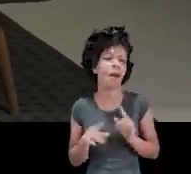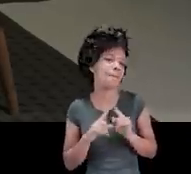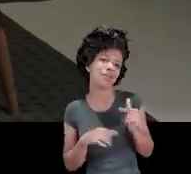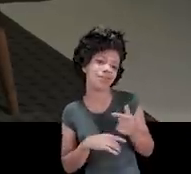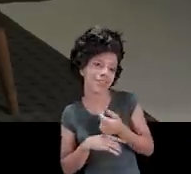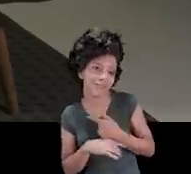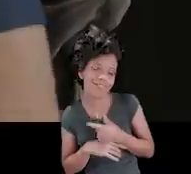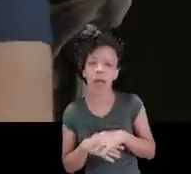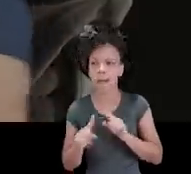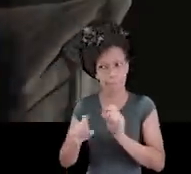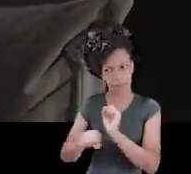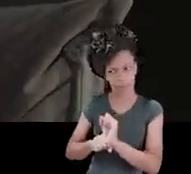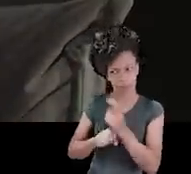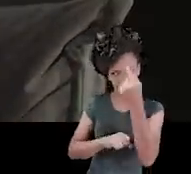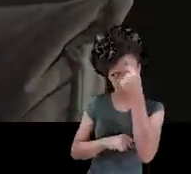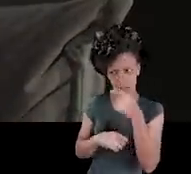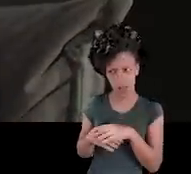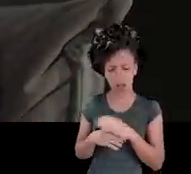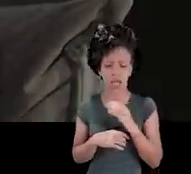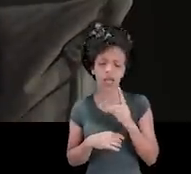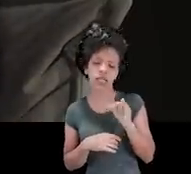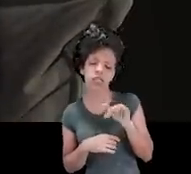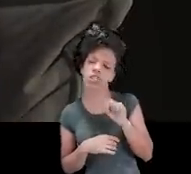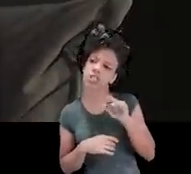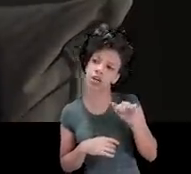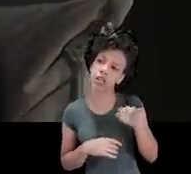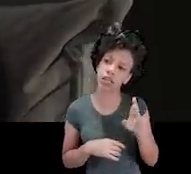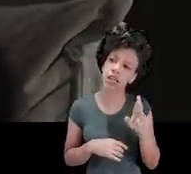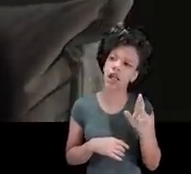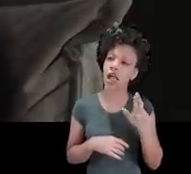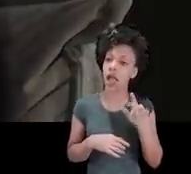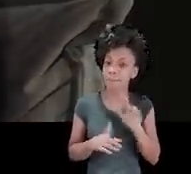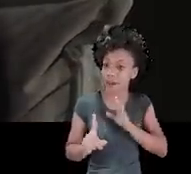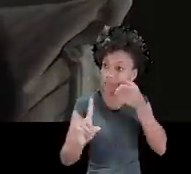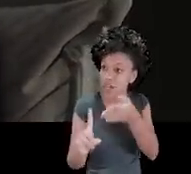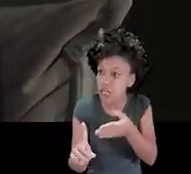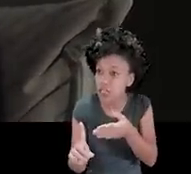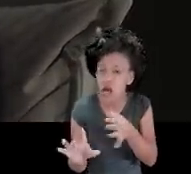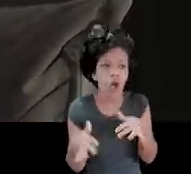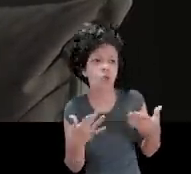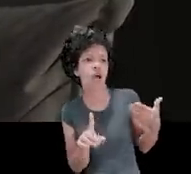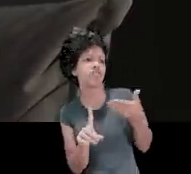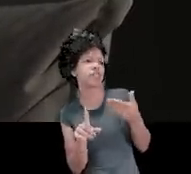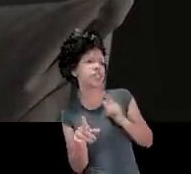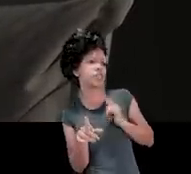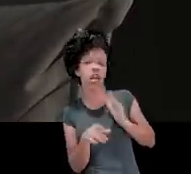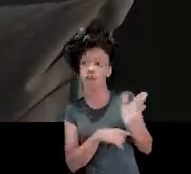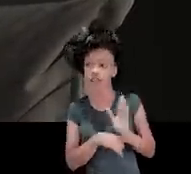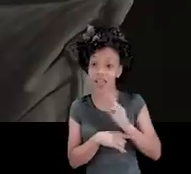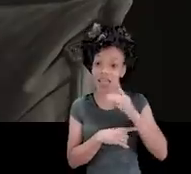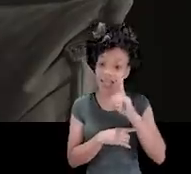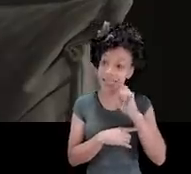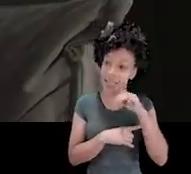É, mas para pra pensar o quão o Krizok foi pra tentar fazer essa piada de referência. É. Ele falou, qual referência que eu tenho? Ele foi num filme da Demi